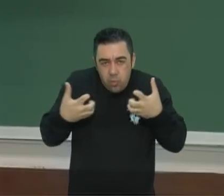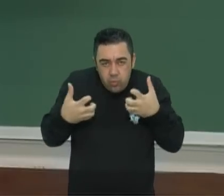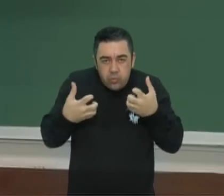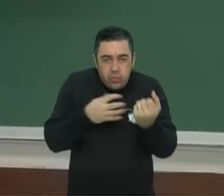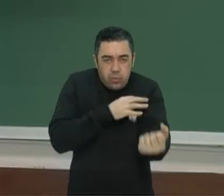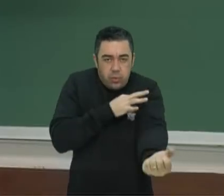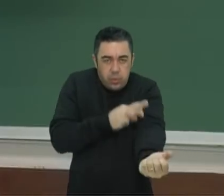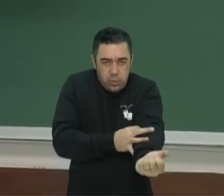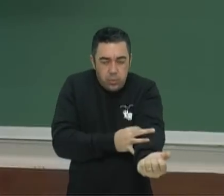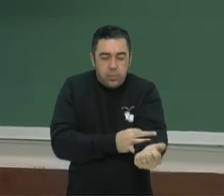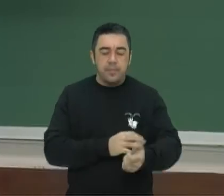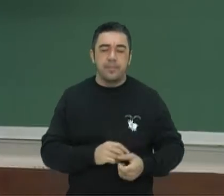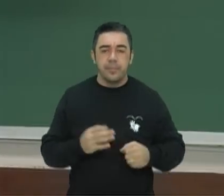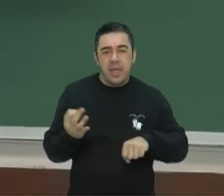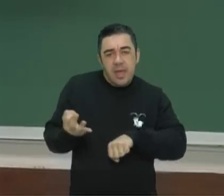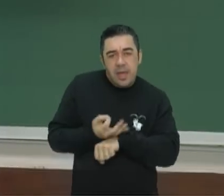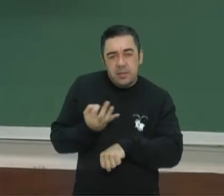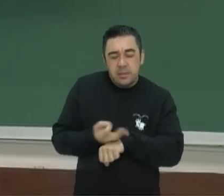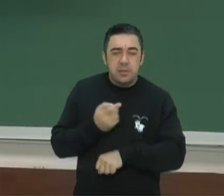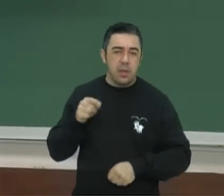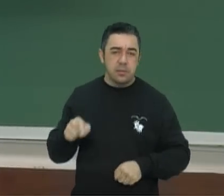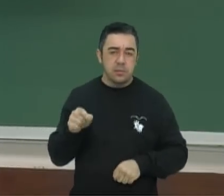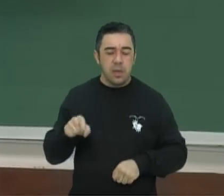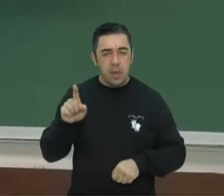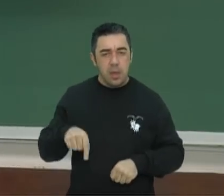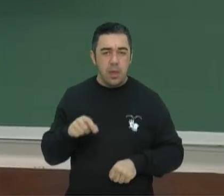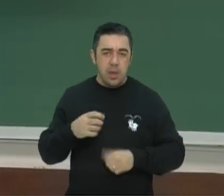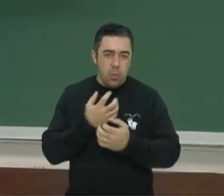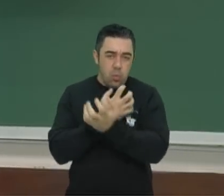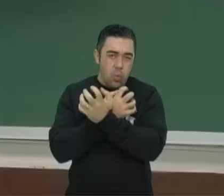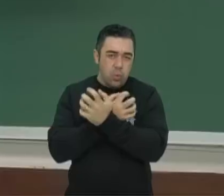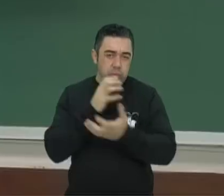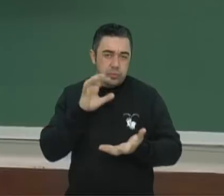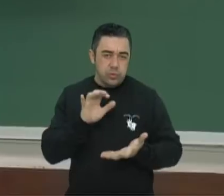osso, e resistência é o osso de um modo geral.